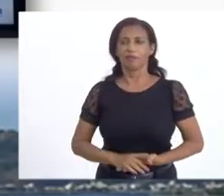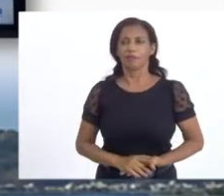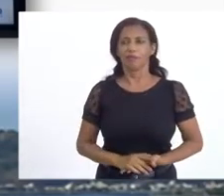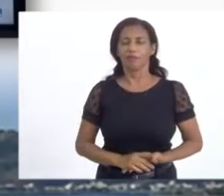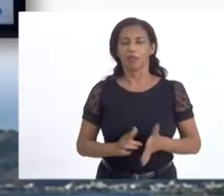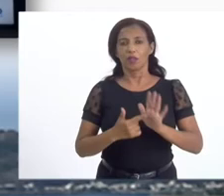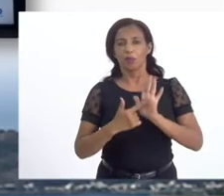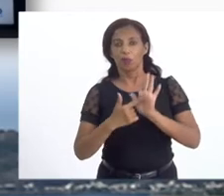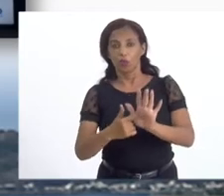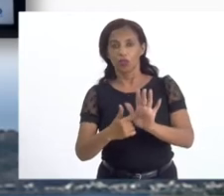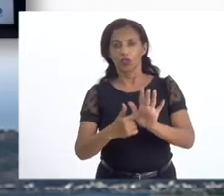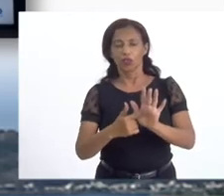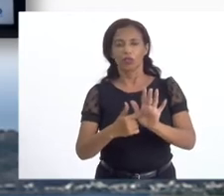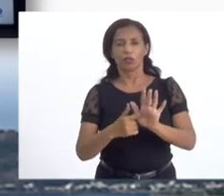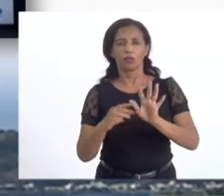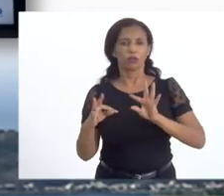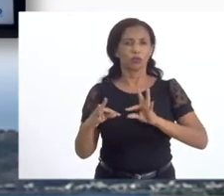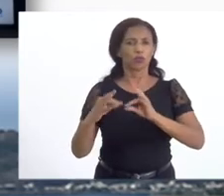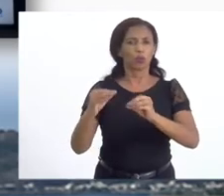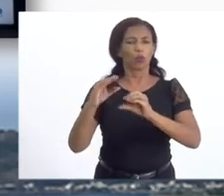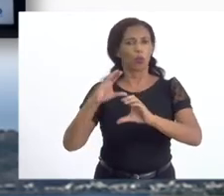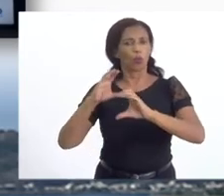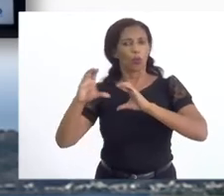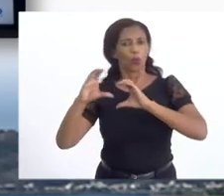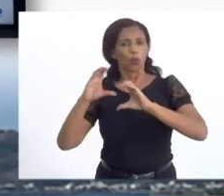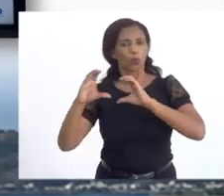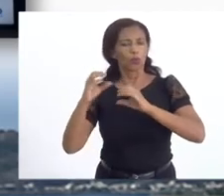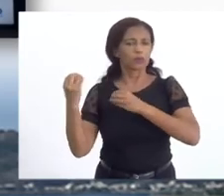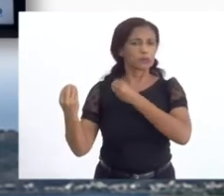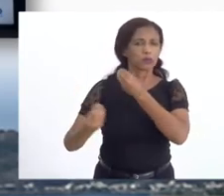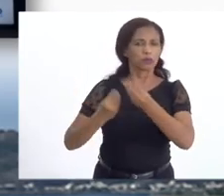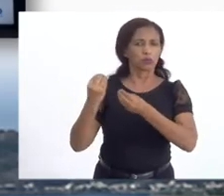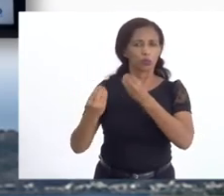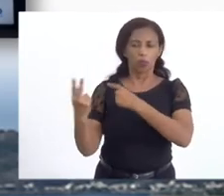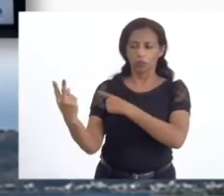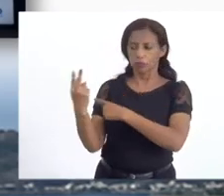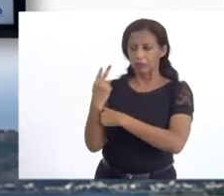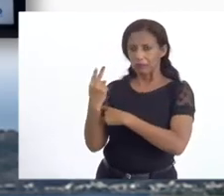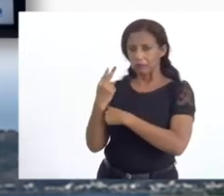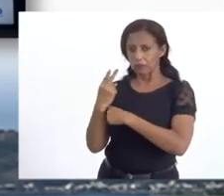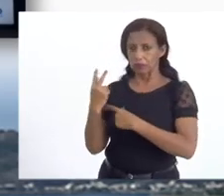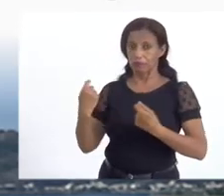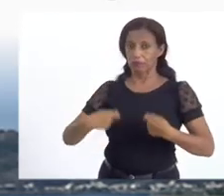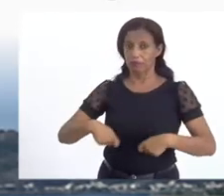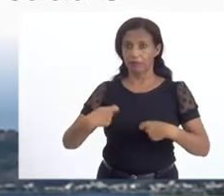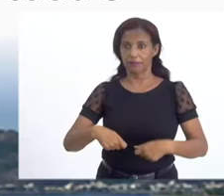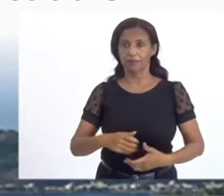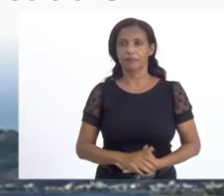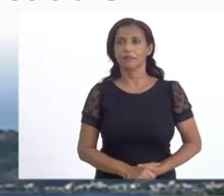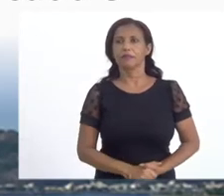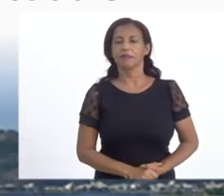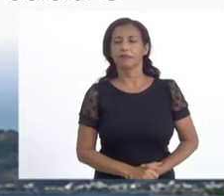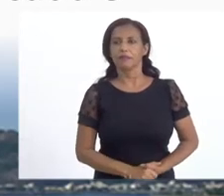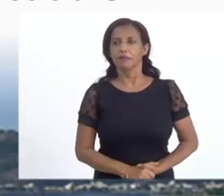questões de comunicação sobre as medidas preventivas necessárias.